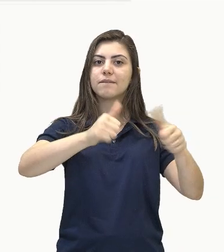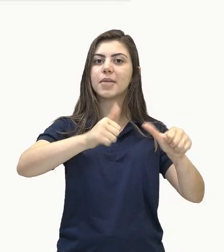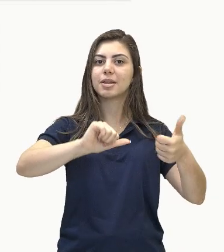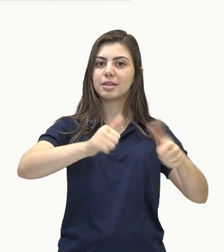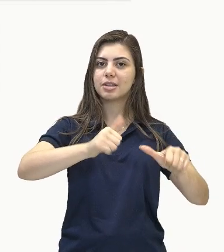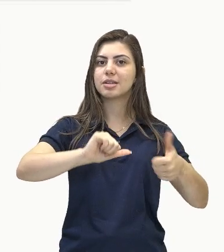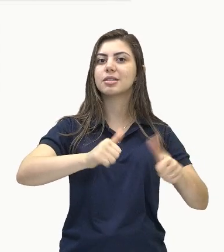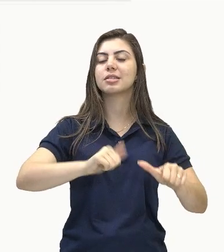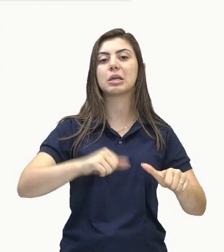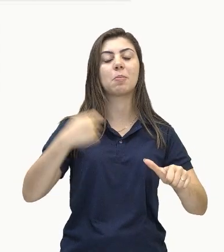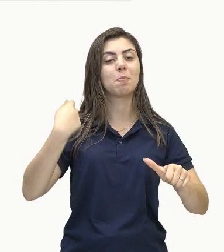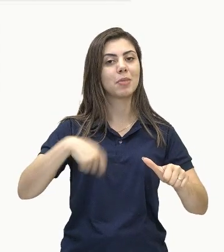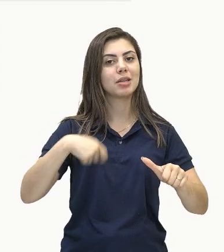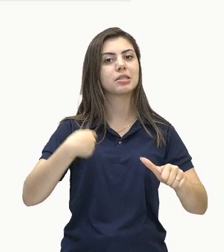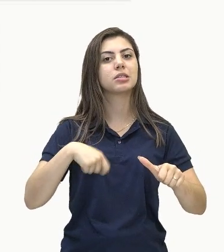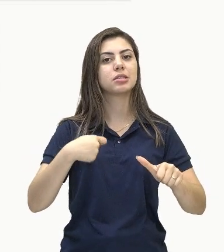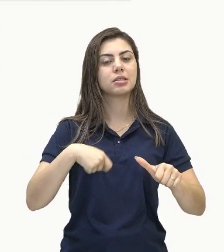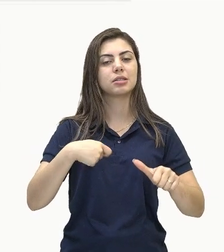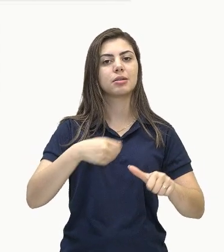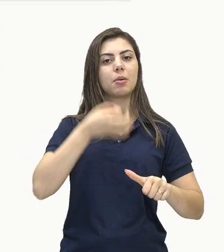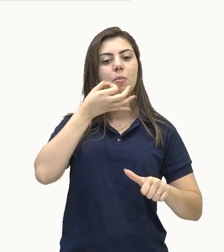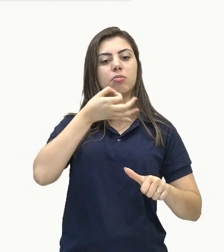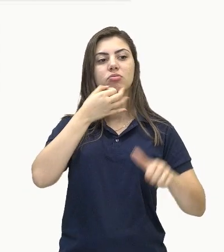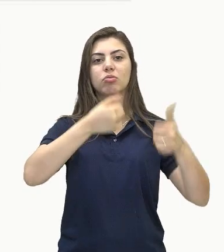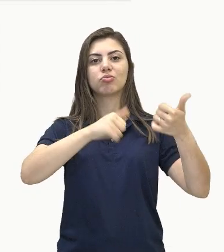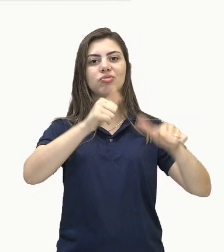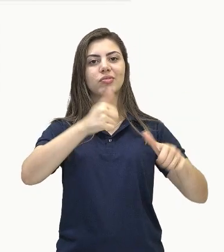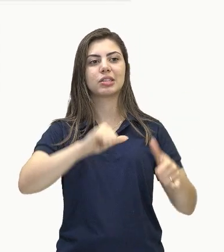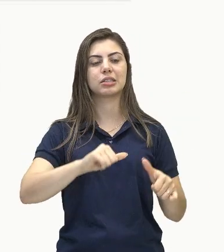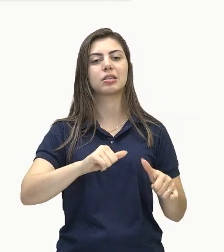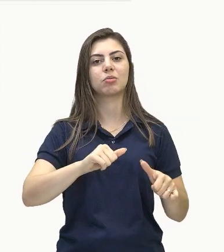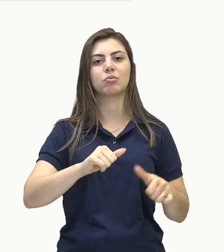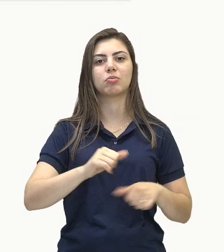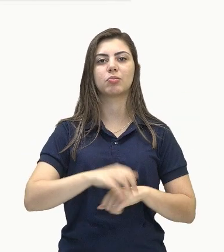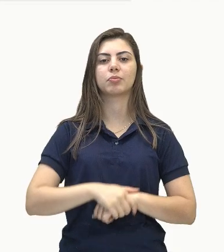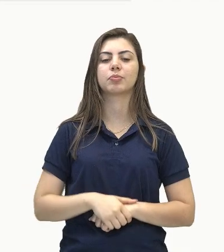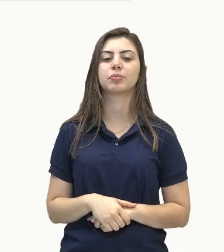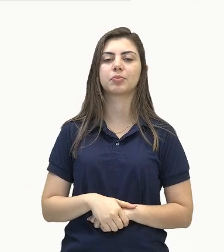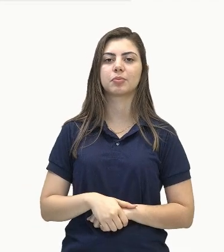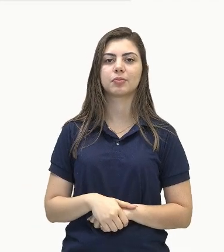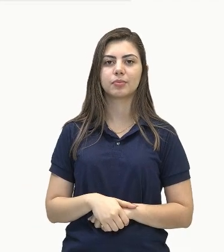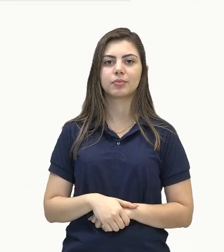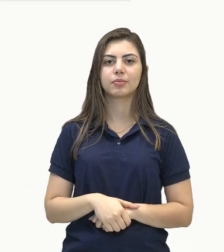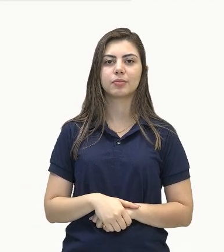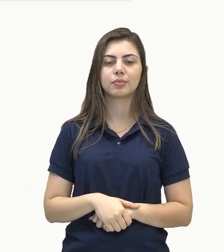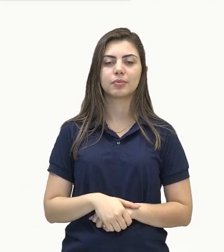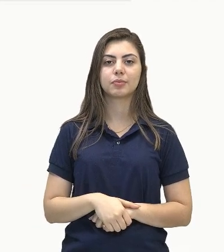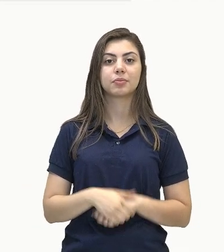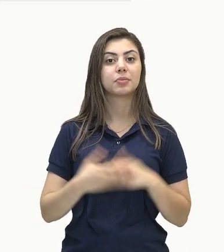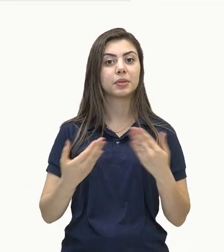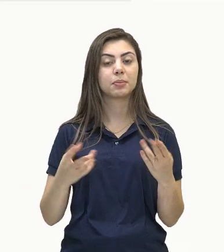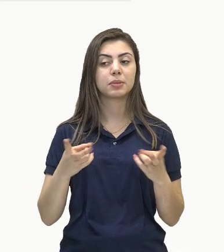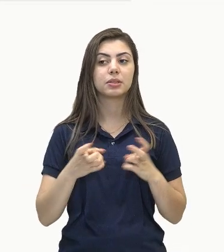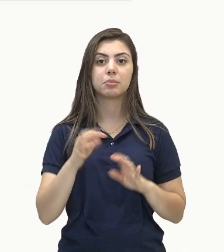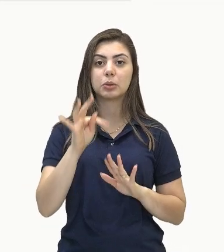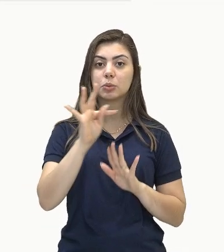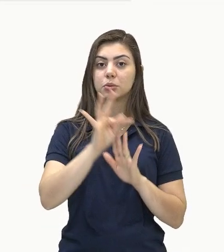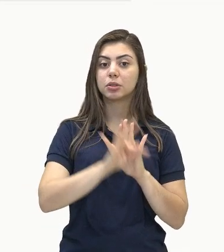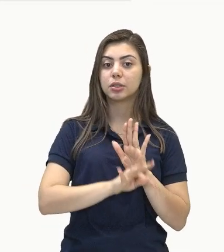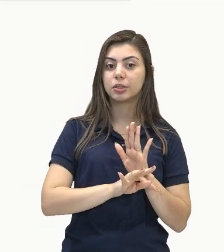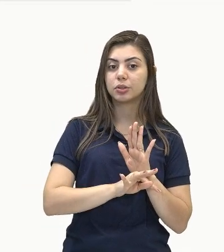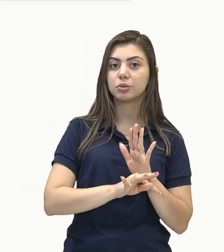apresentar uma avaliação crítica. Ele faz uma crítica. Ou seja, esse texto, a